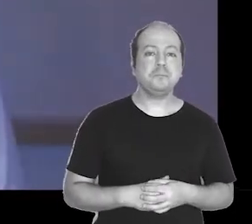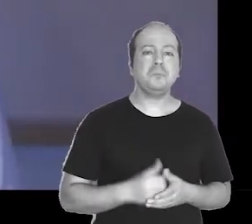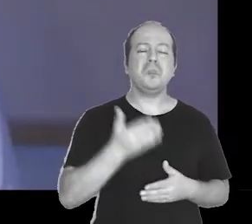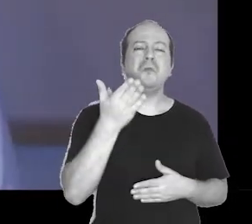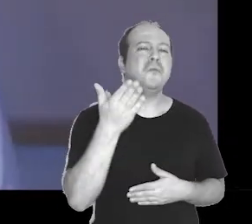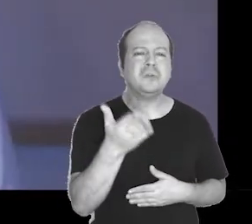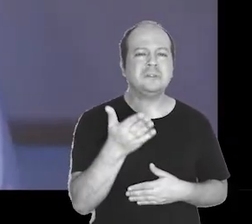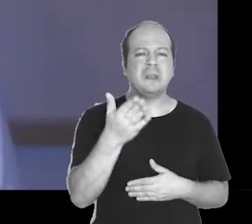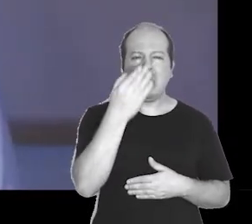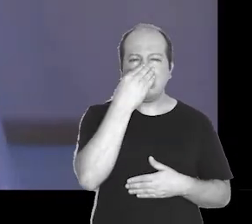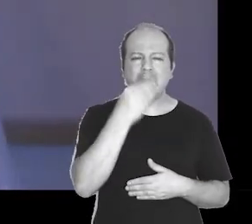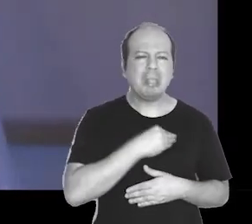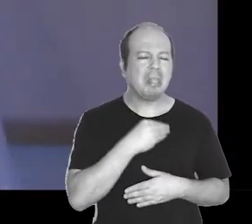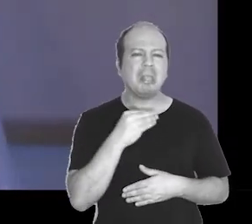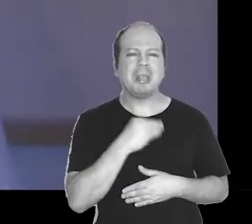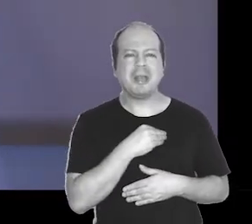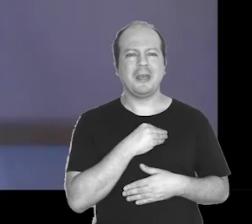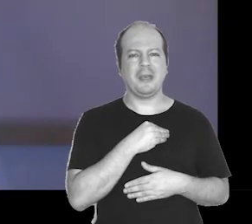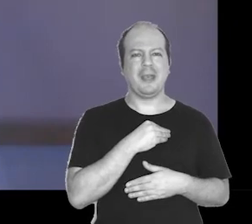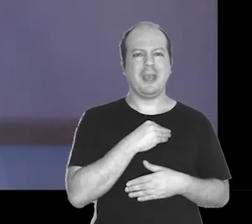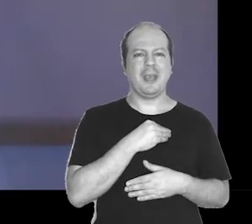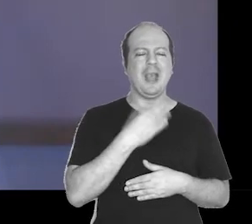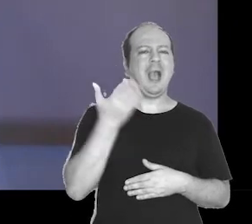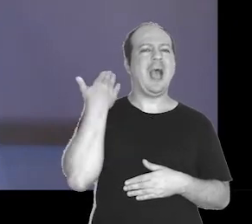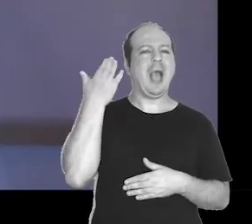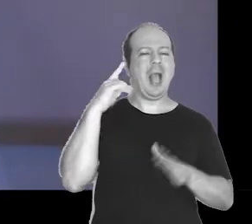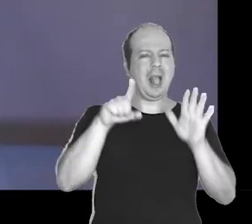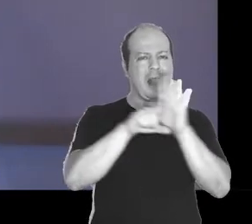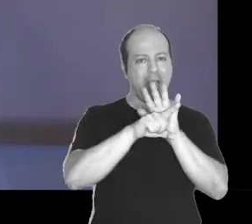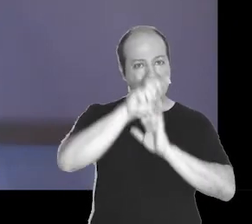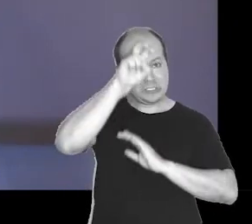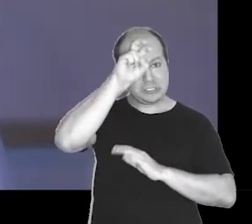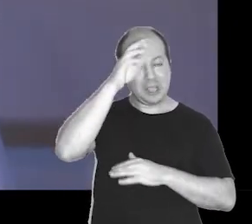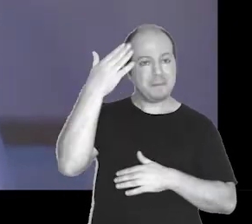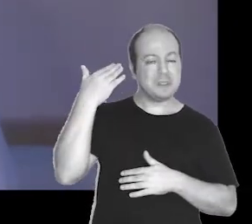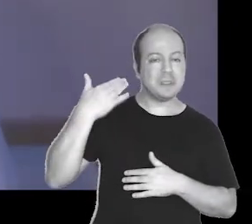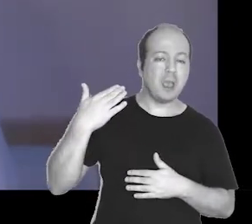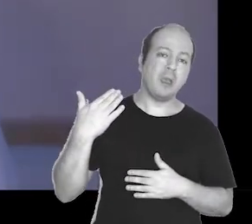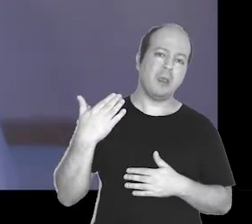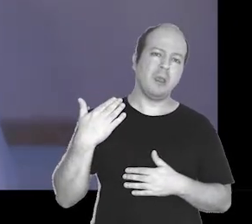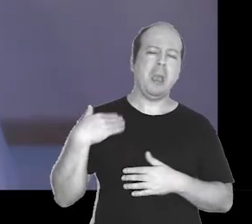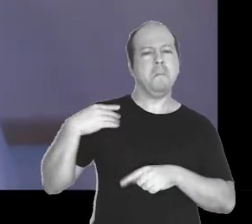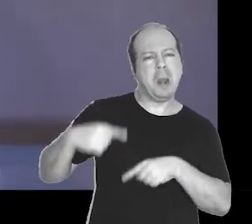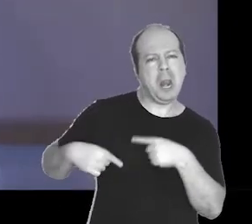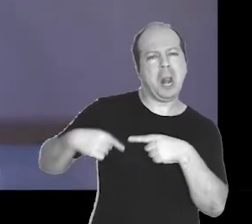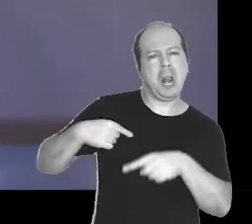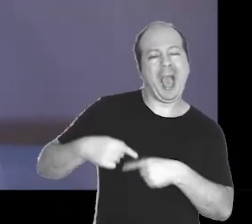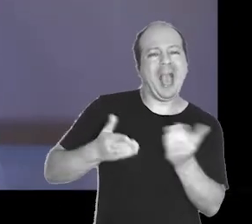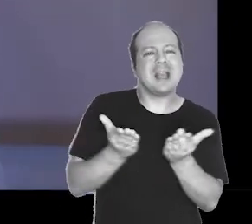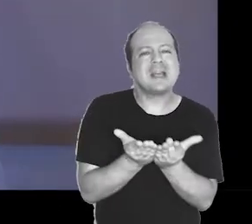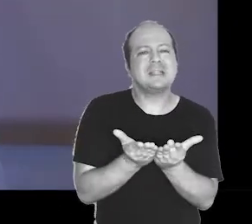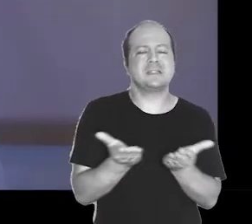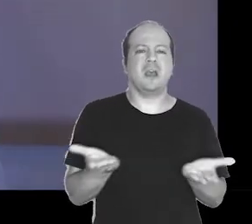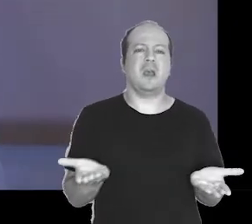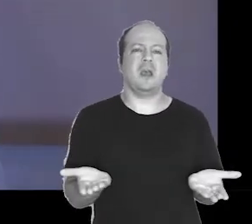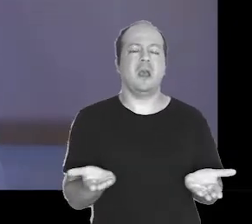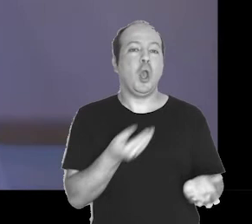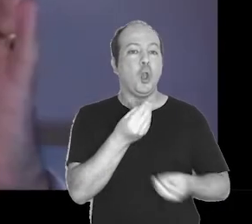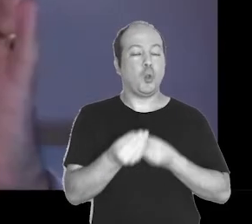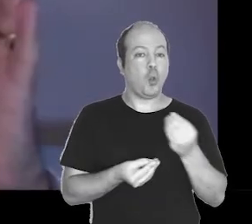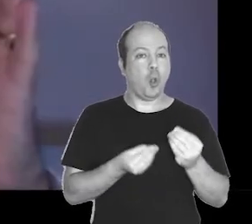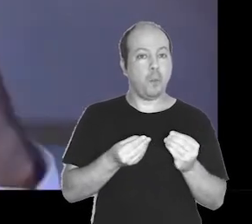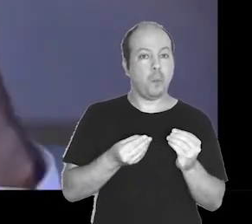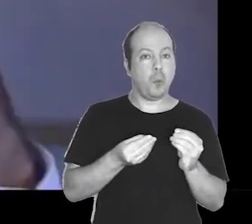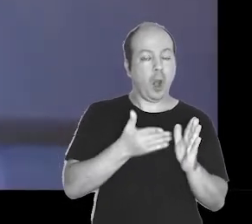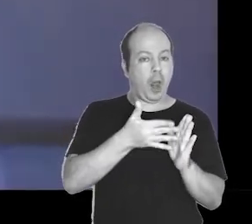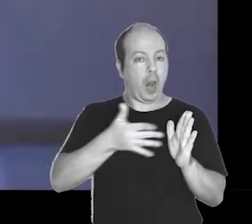você ignorava a famosa lenda egípcia. E claro, a tradição cristã, a lenda do abutre